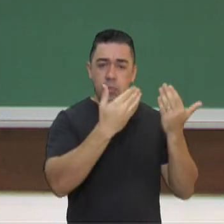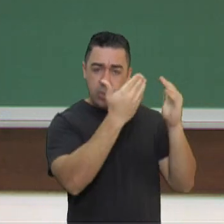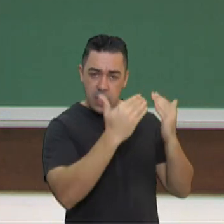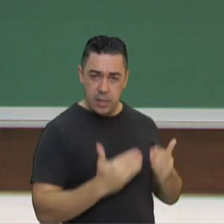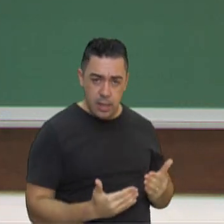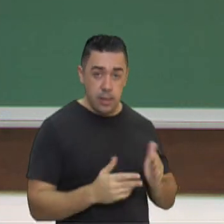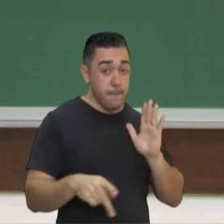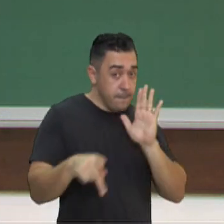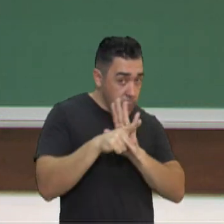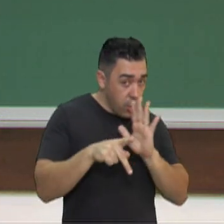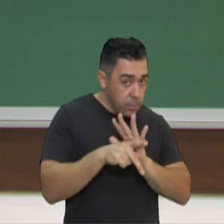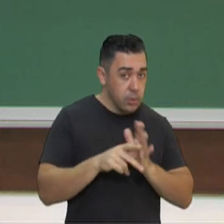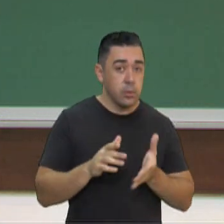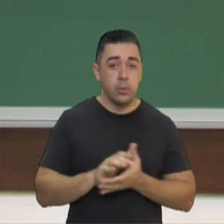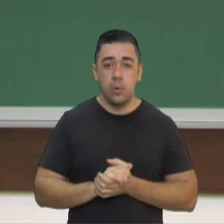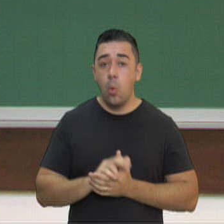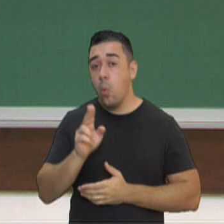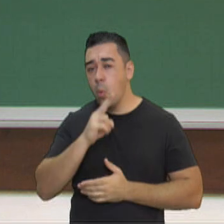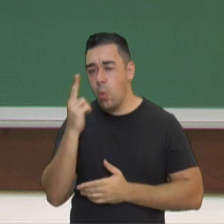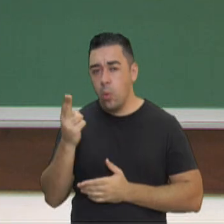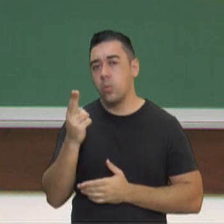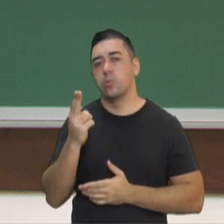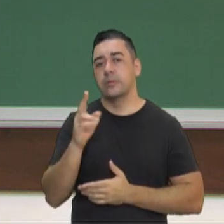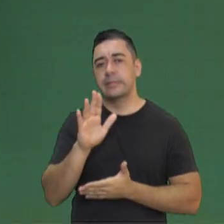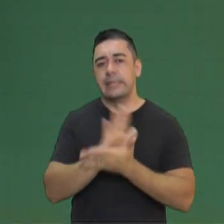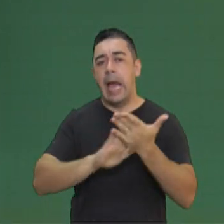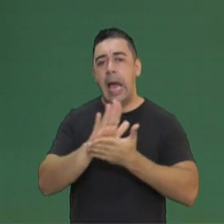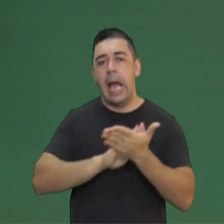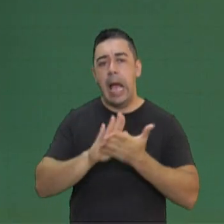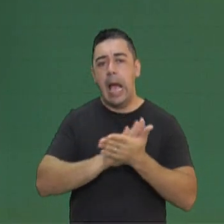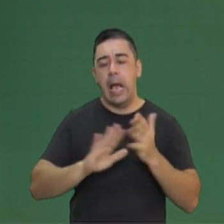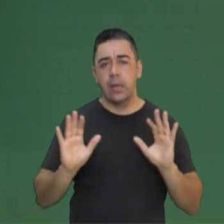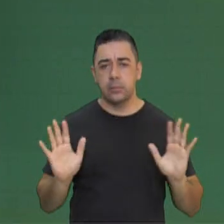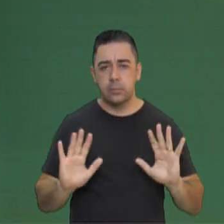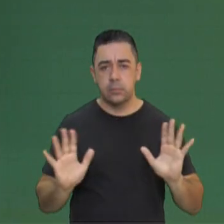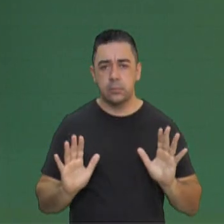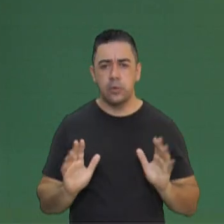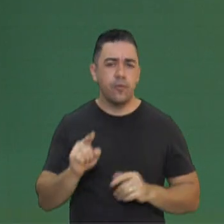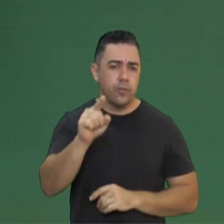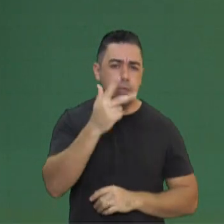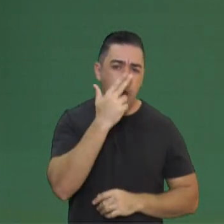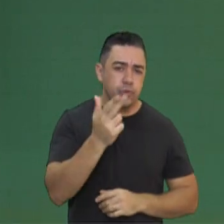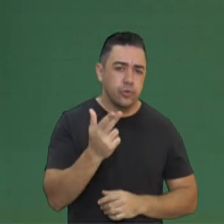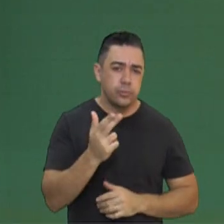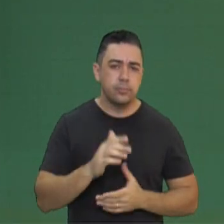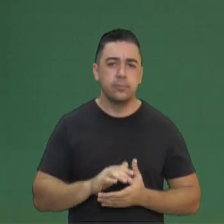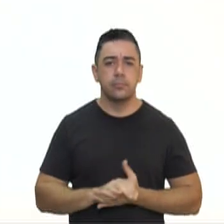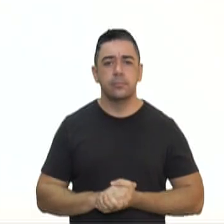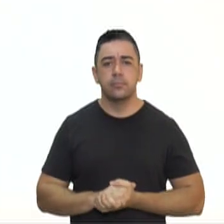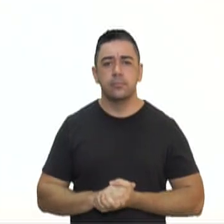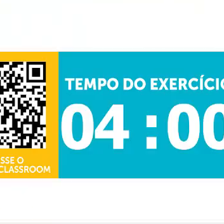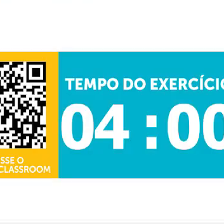análise própria deles, ou nenhuma dessas alternativas? O que você acha?